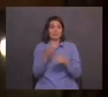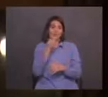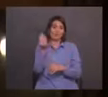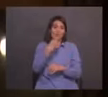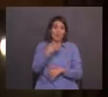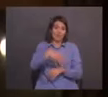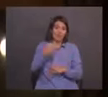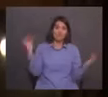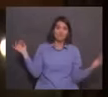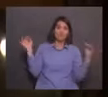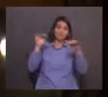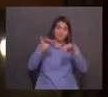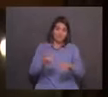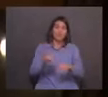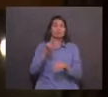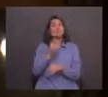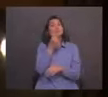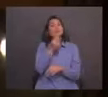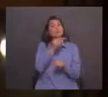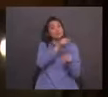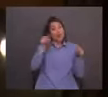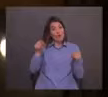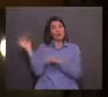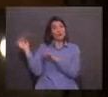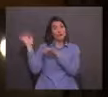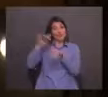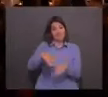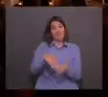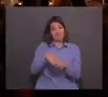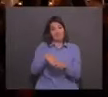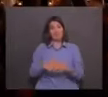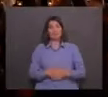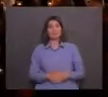Juventude e pelos jovens que nela virão participarem.